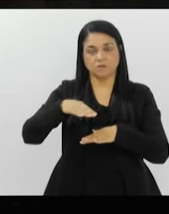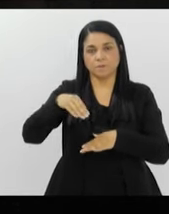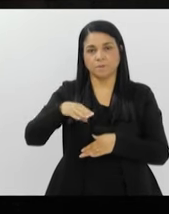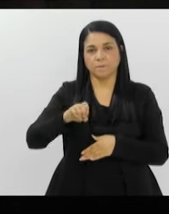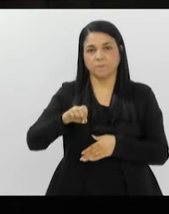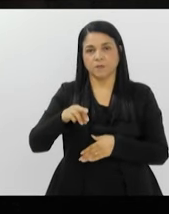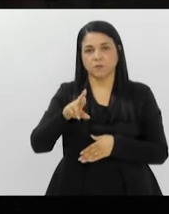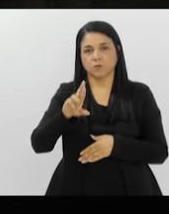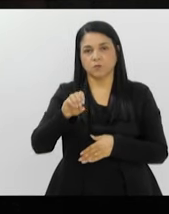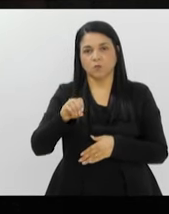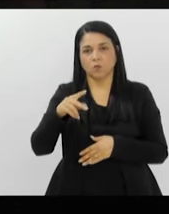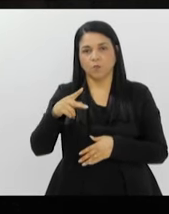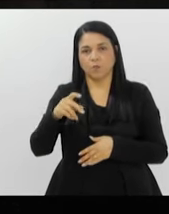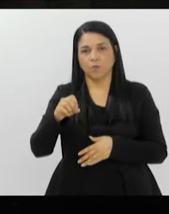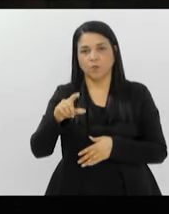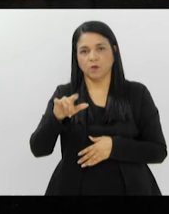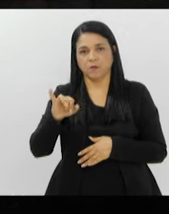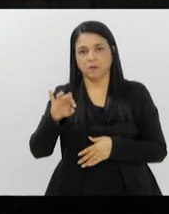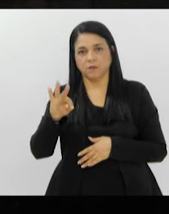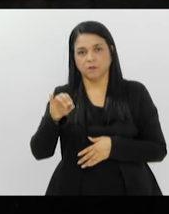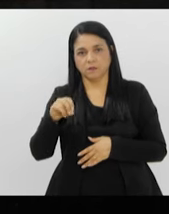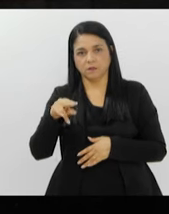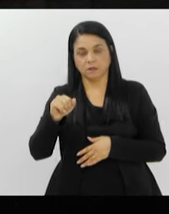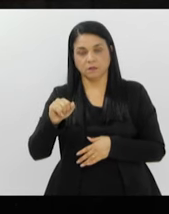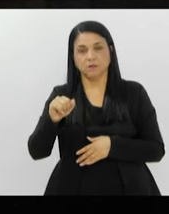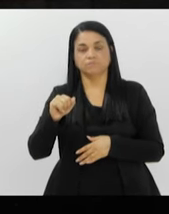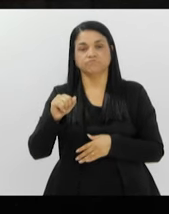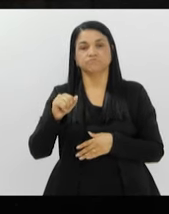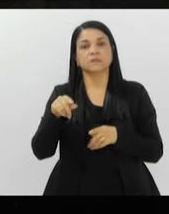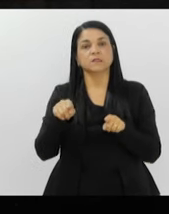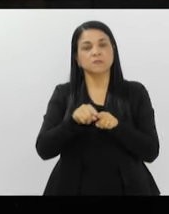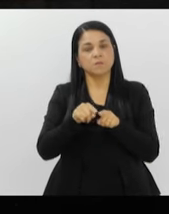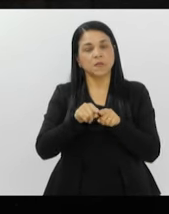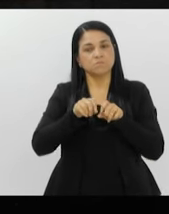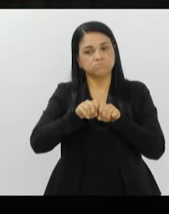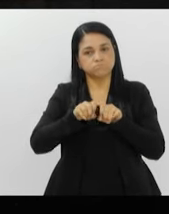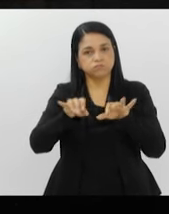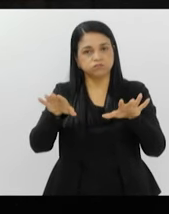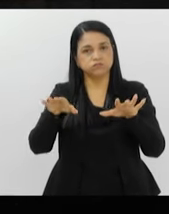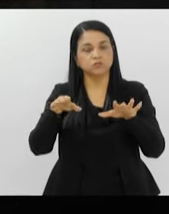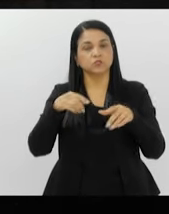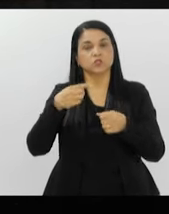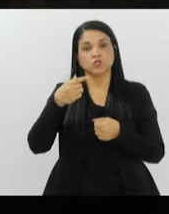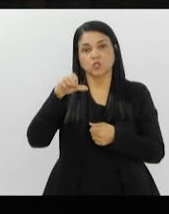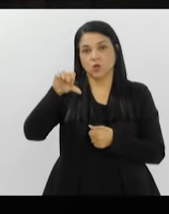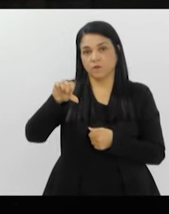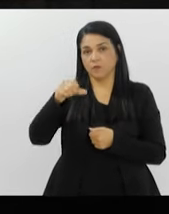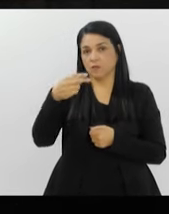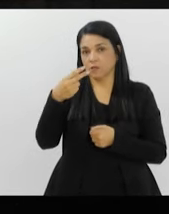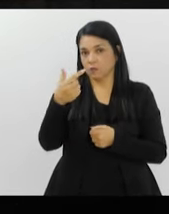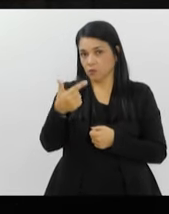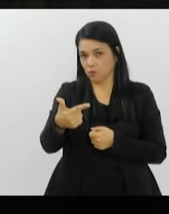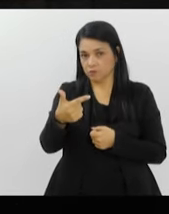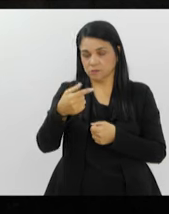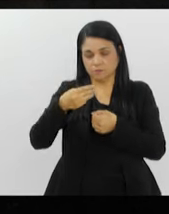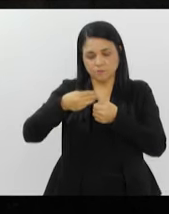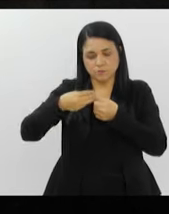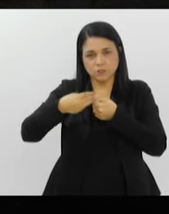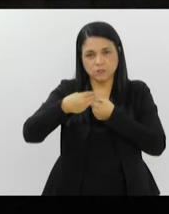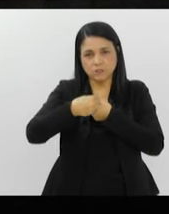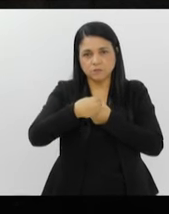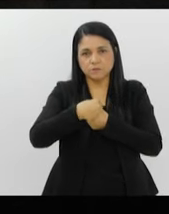o bilhete único para os 92 municípios do Estado do Rio de